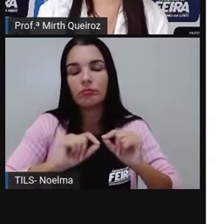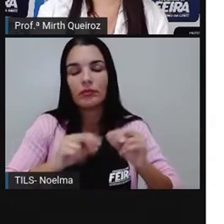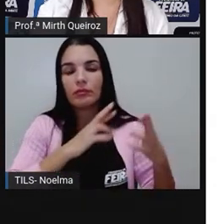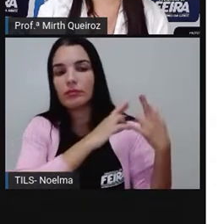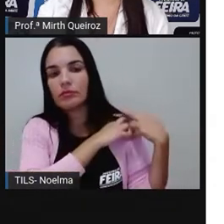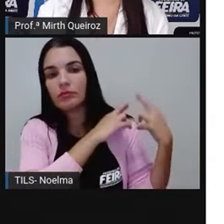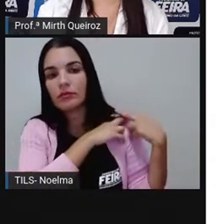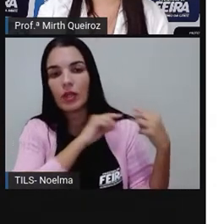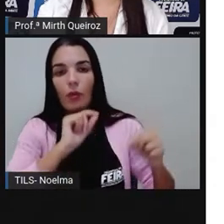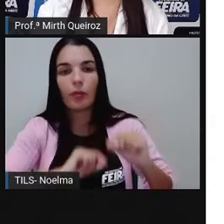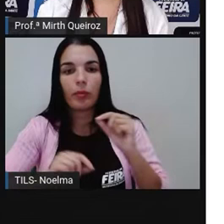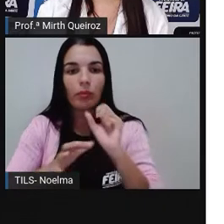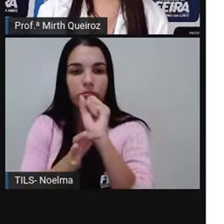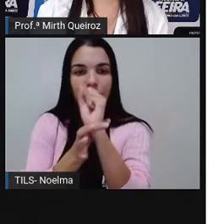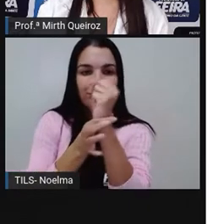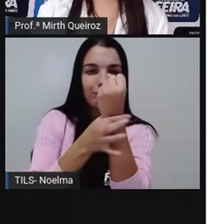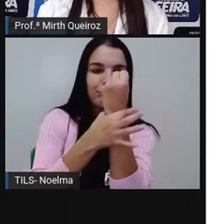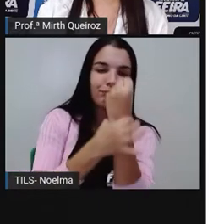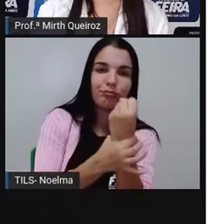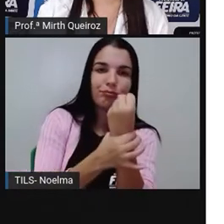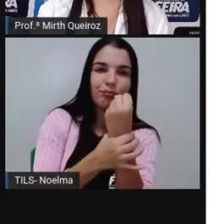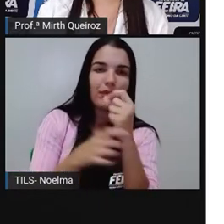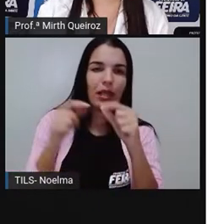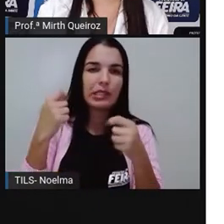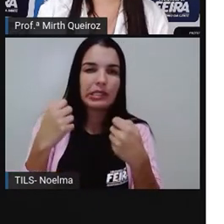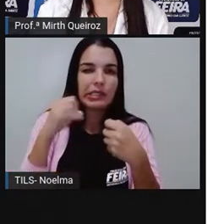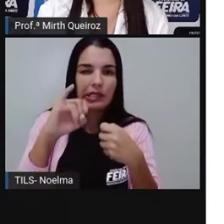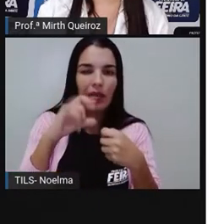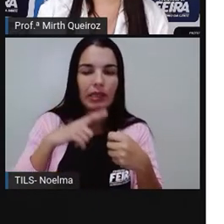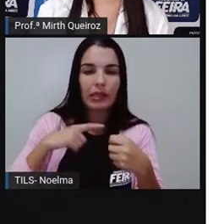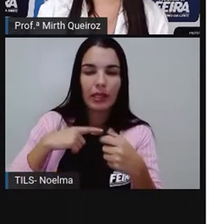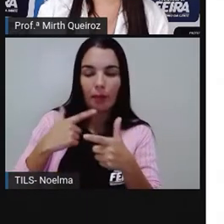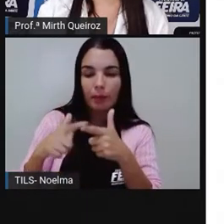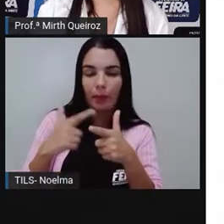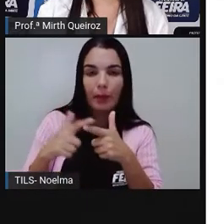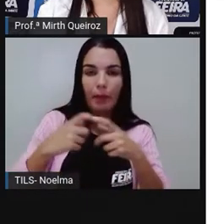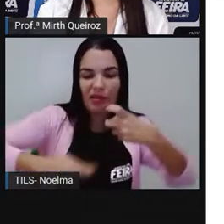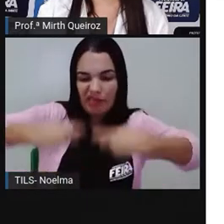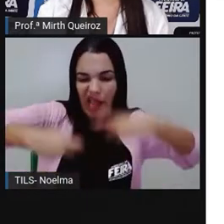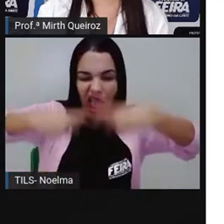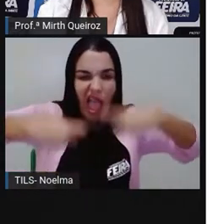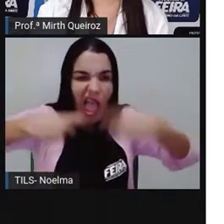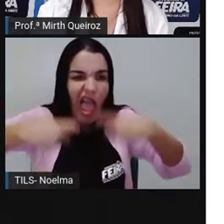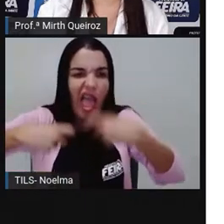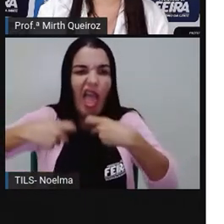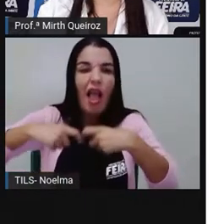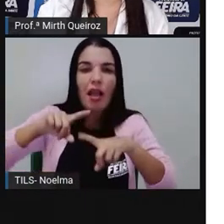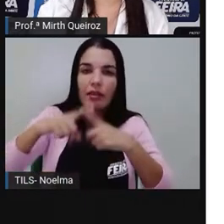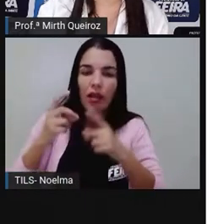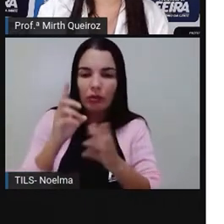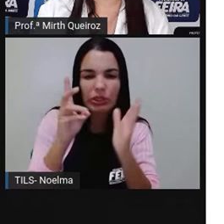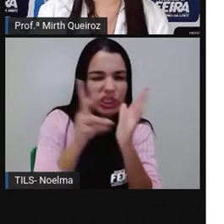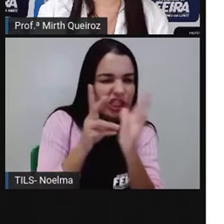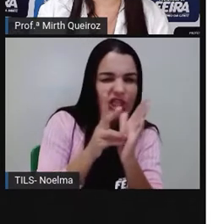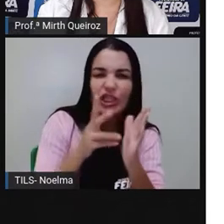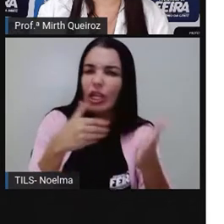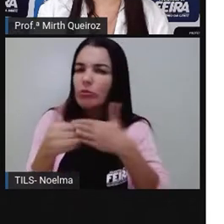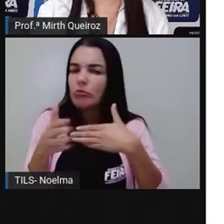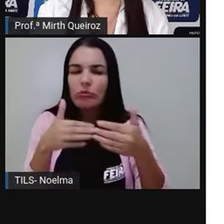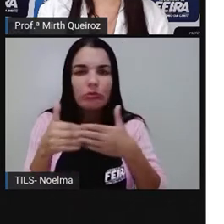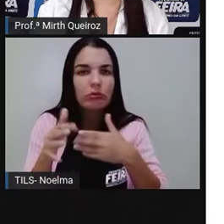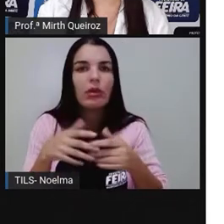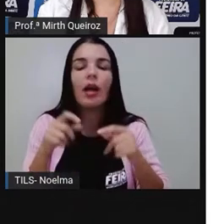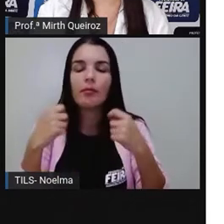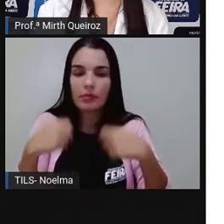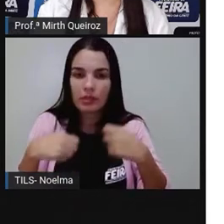da colônia, ou seja, contra ataques estrangeiros, seja contra indígenas, seja contra quem for.